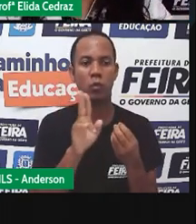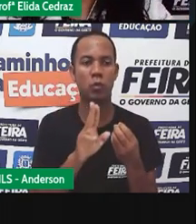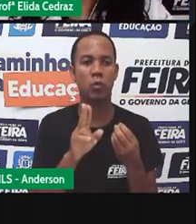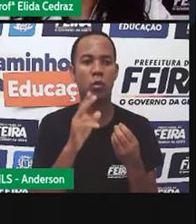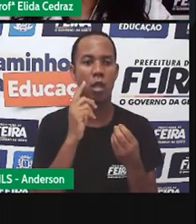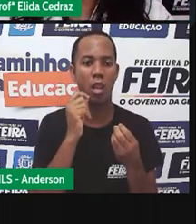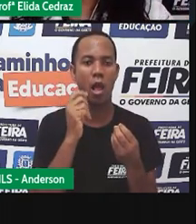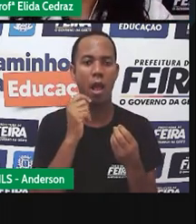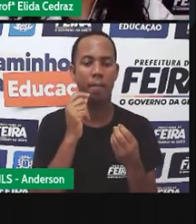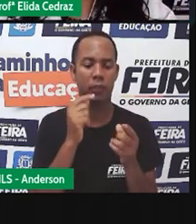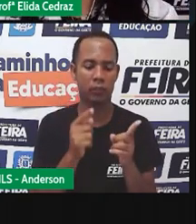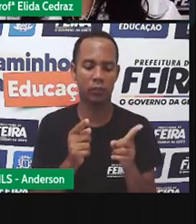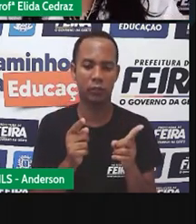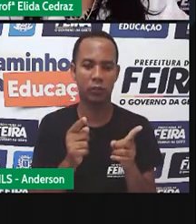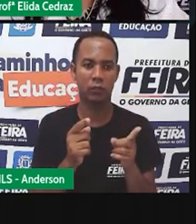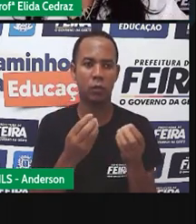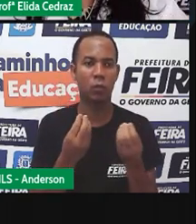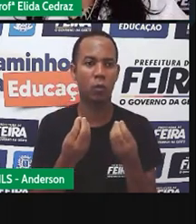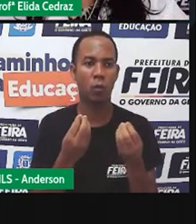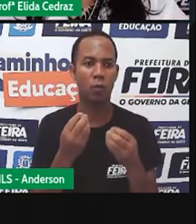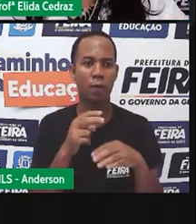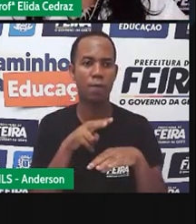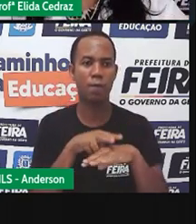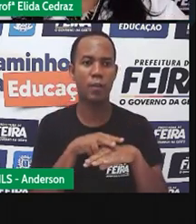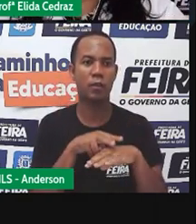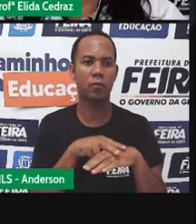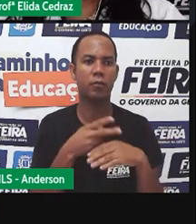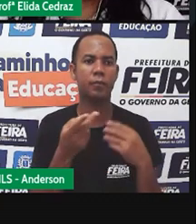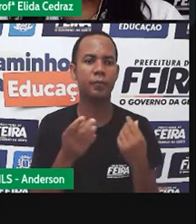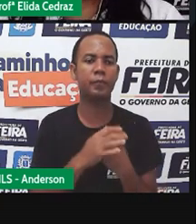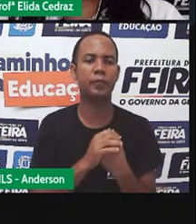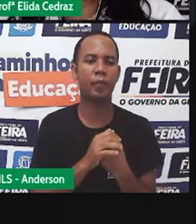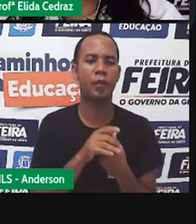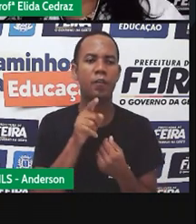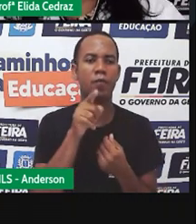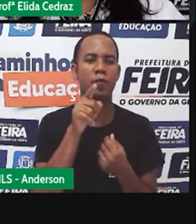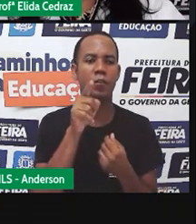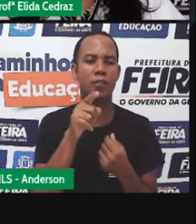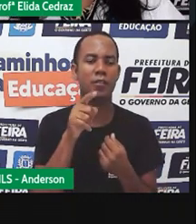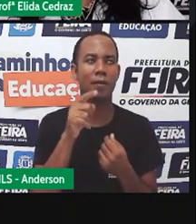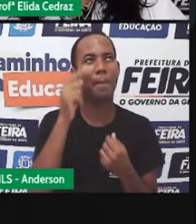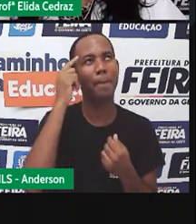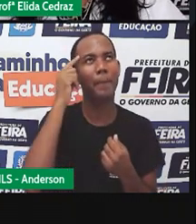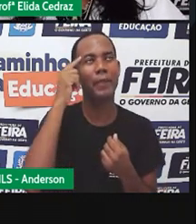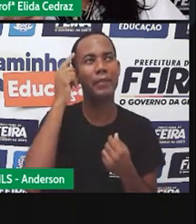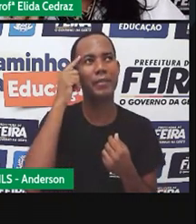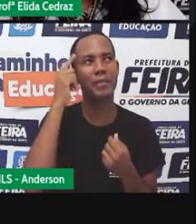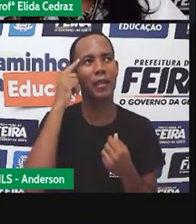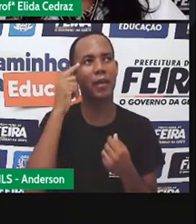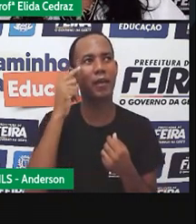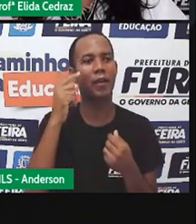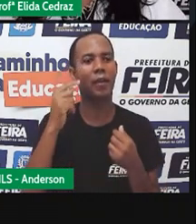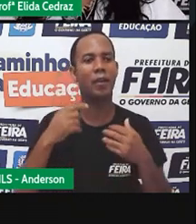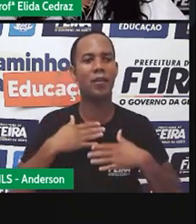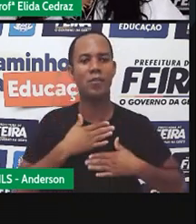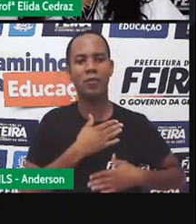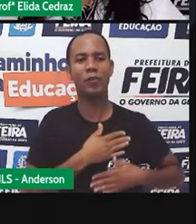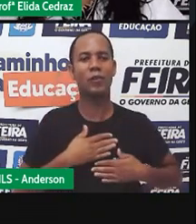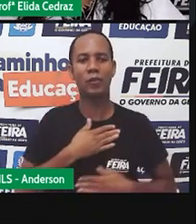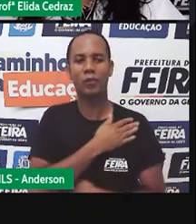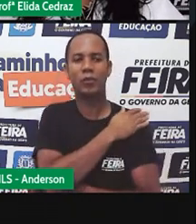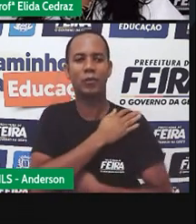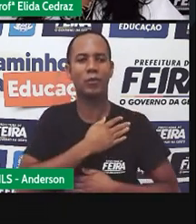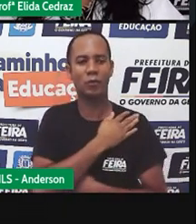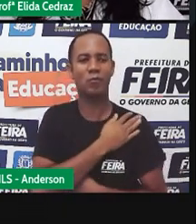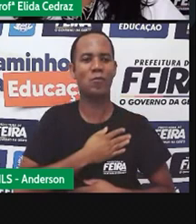Já imaginou você se enxugando com uma toalha feita de metal igual aquele que produz